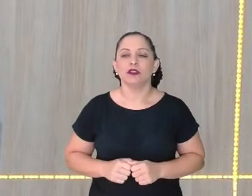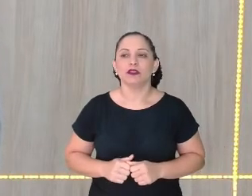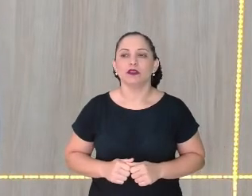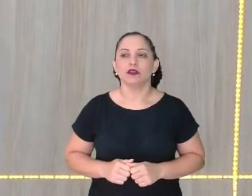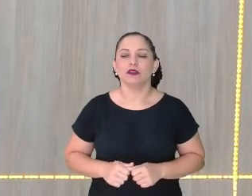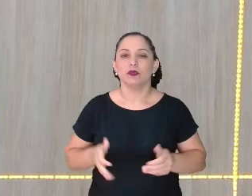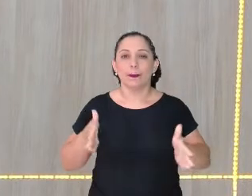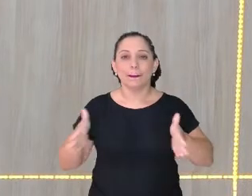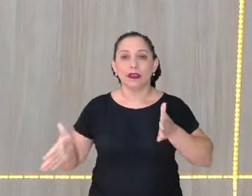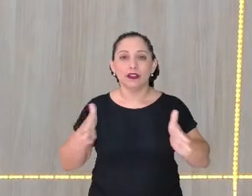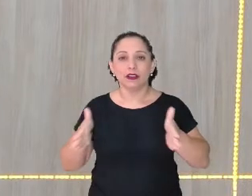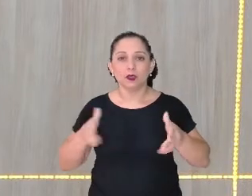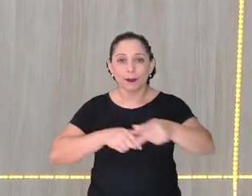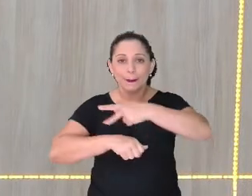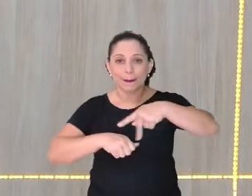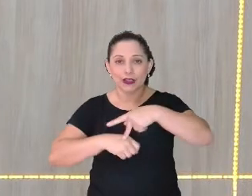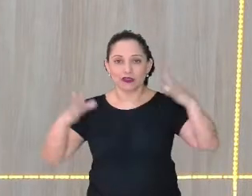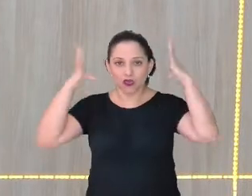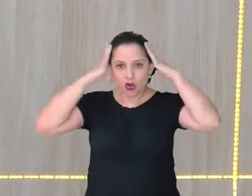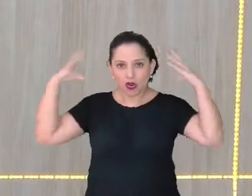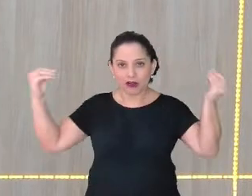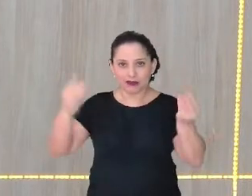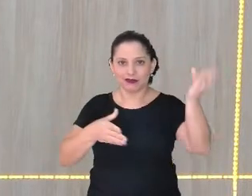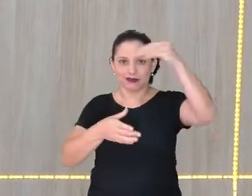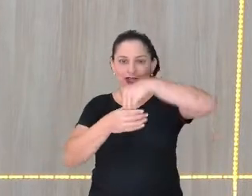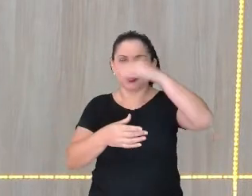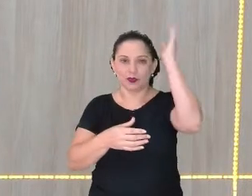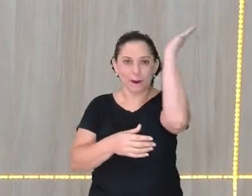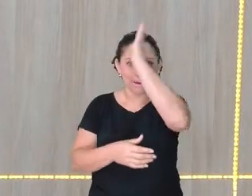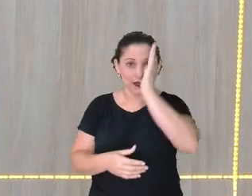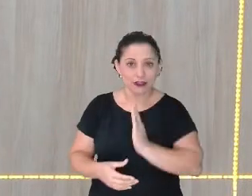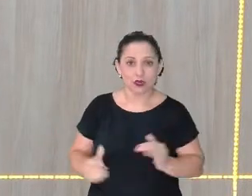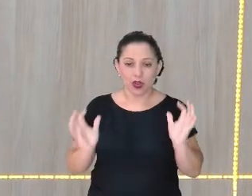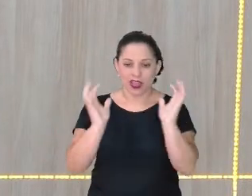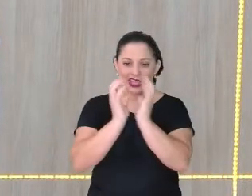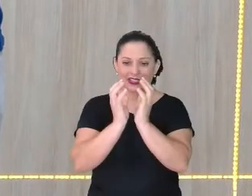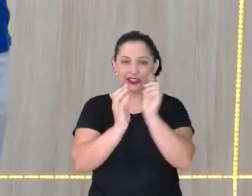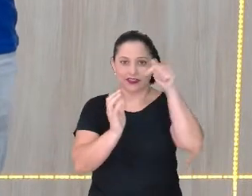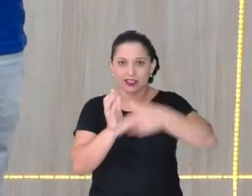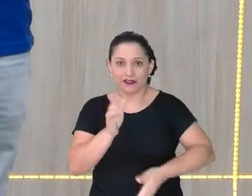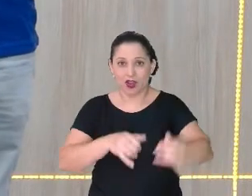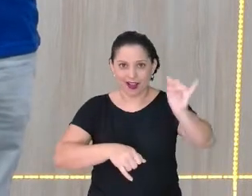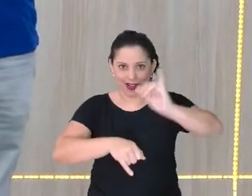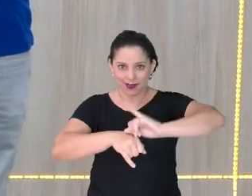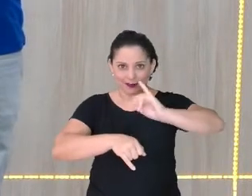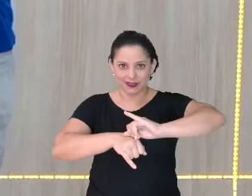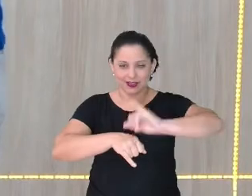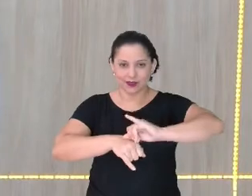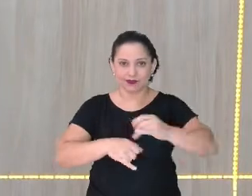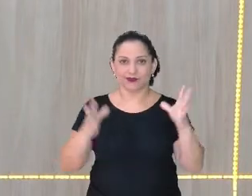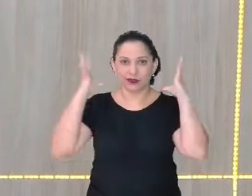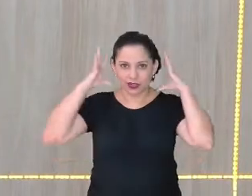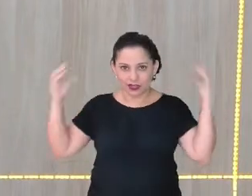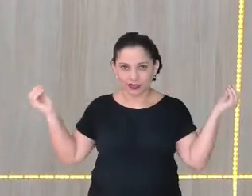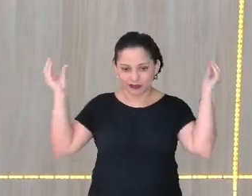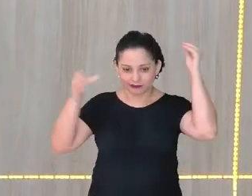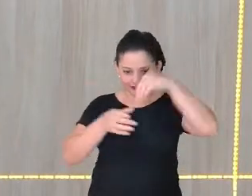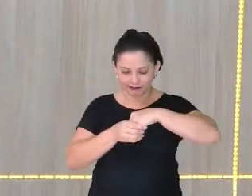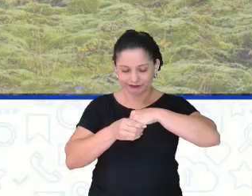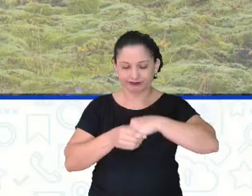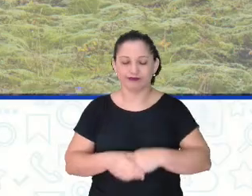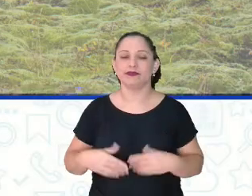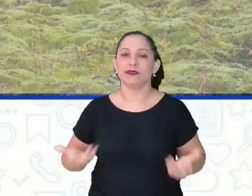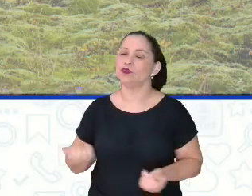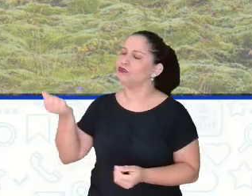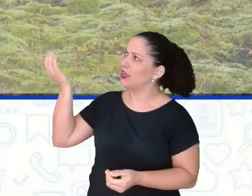do período holandês no Brasil, né? Que é um período importante, e Recife é a capital, né, do Brasil holandês. Mas aí, ó, então, na sociedade